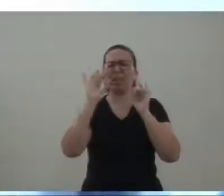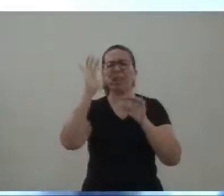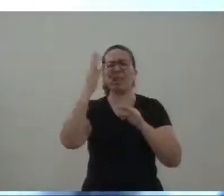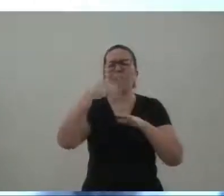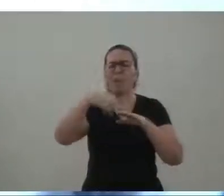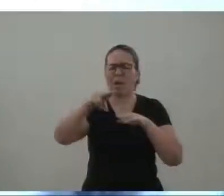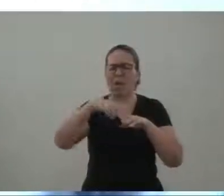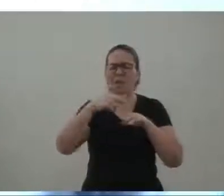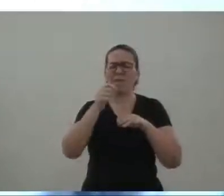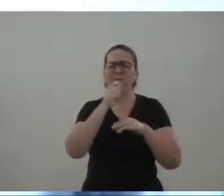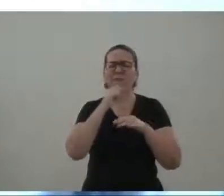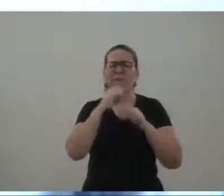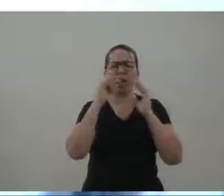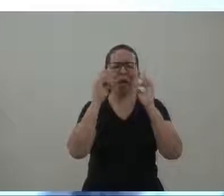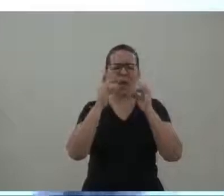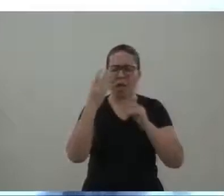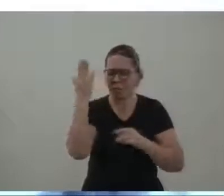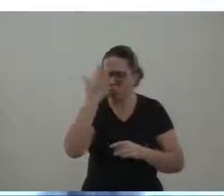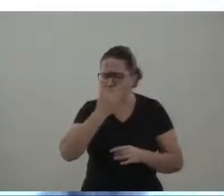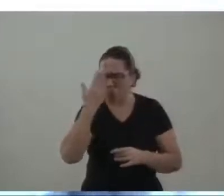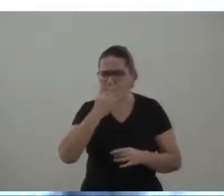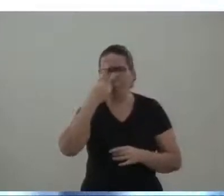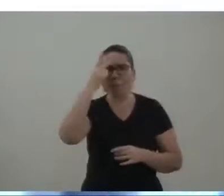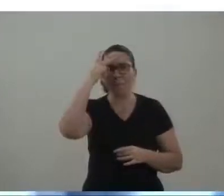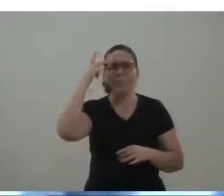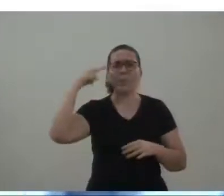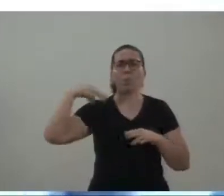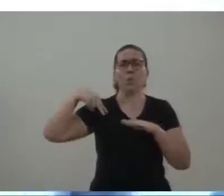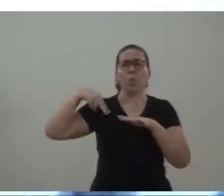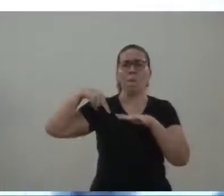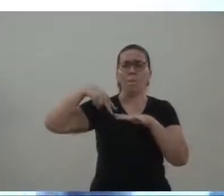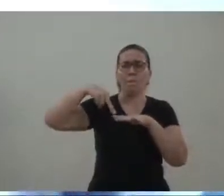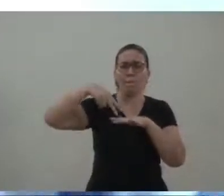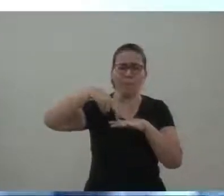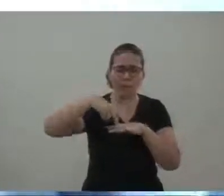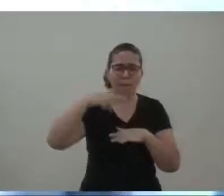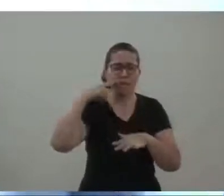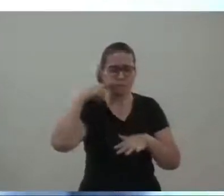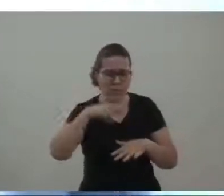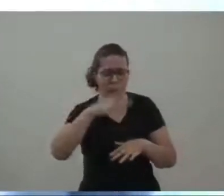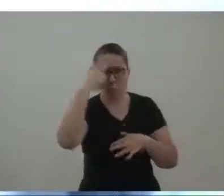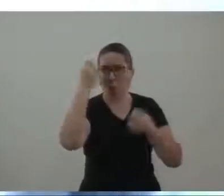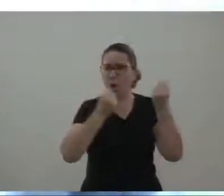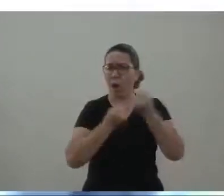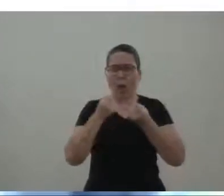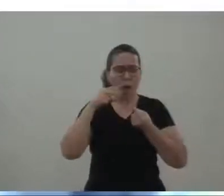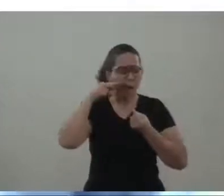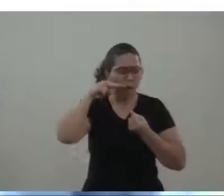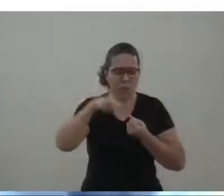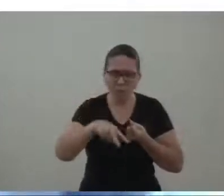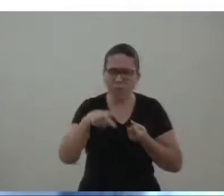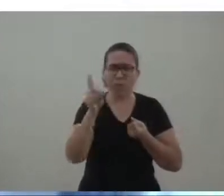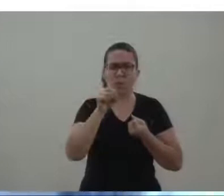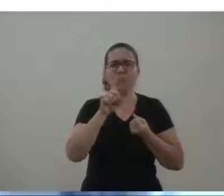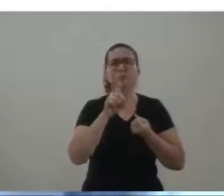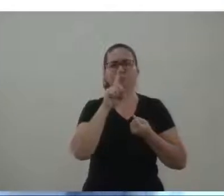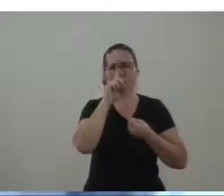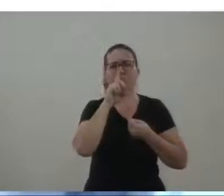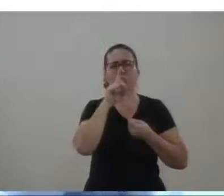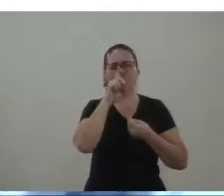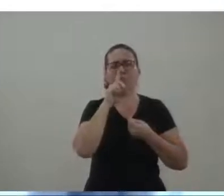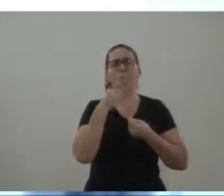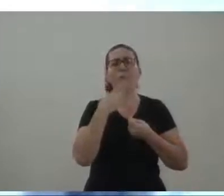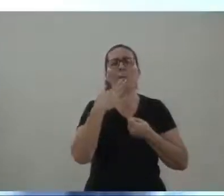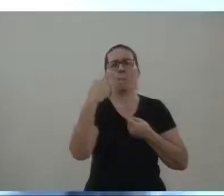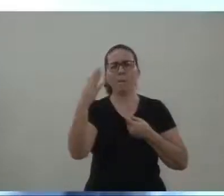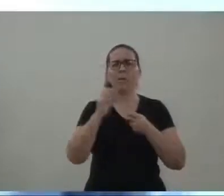os motoristas acabam não vendo, né? O pedestre às vezes vê, sabe que tem um motorista não, isso deixa a situação ainda mais perigosa, né? Então a gente está pedindo que